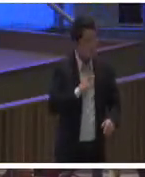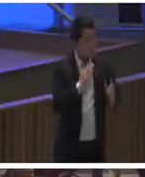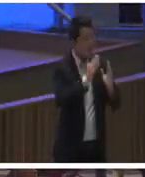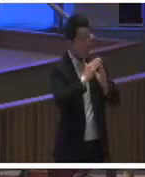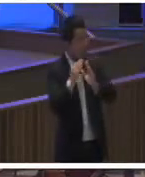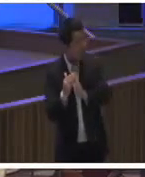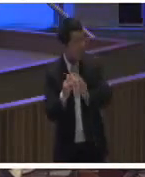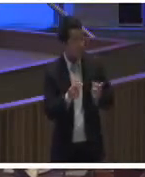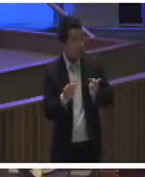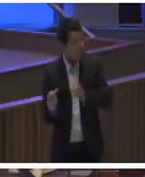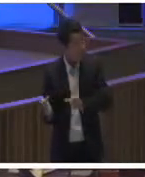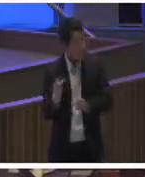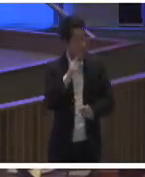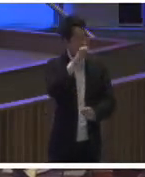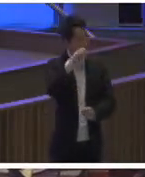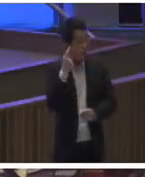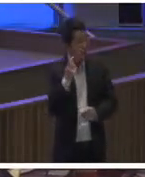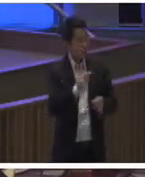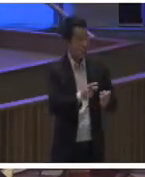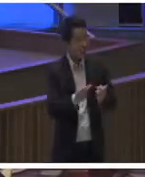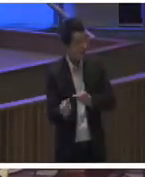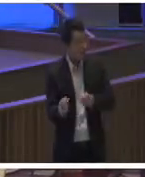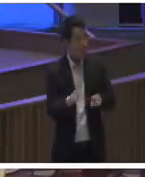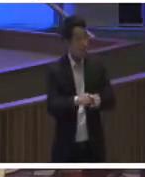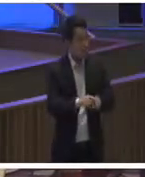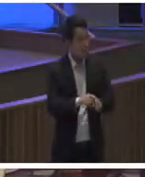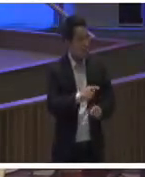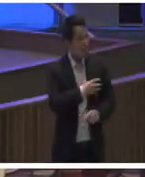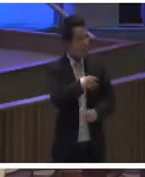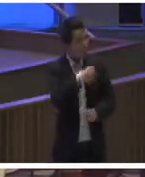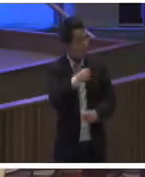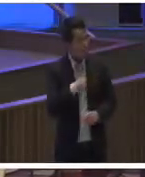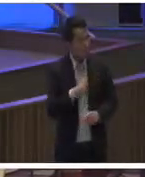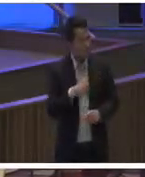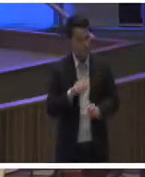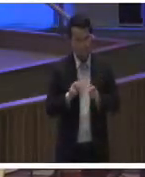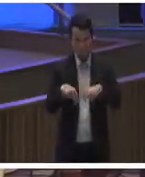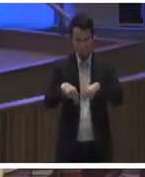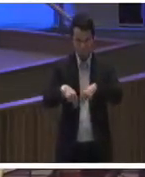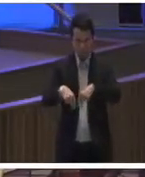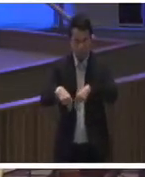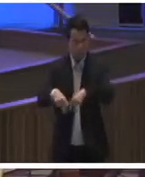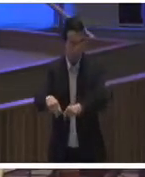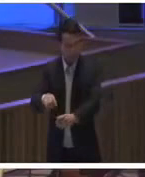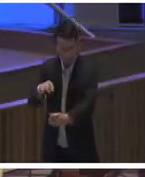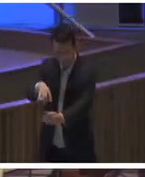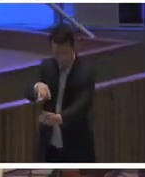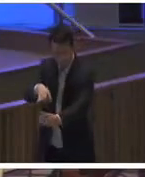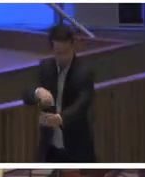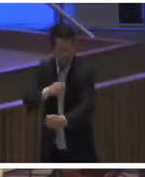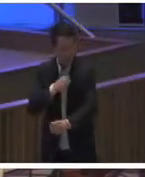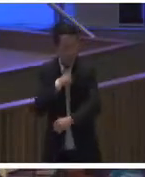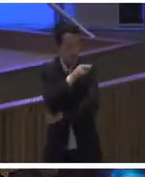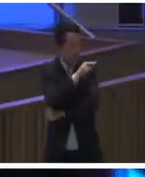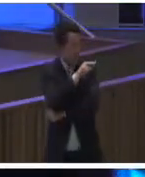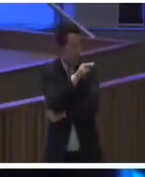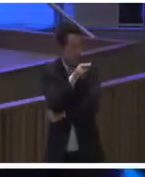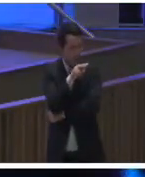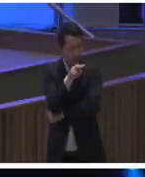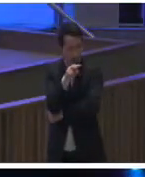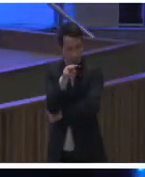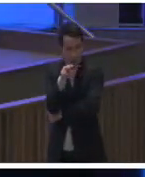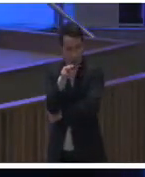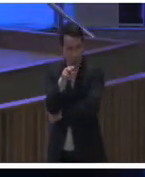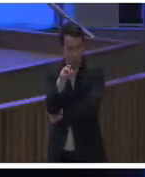dela e viu o filho dela vindo colocar o dízimo, e tudo bonitinho, arrumado. Ela disse assim, não é possível, esse homem era o homem